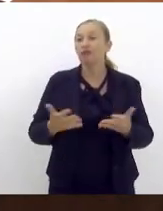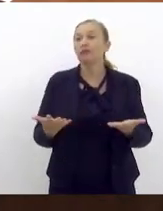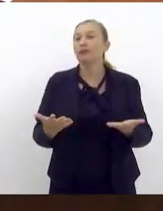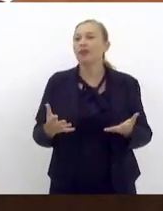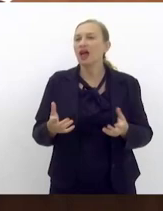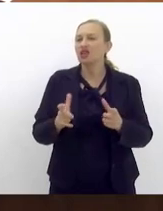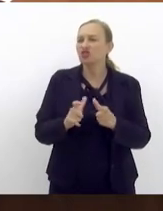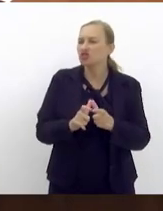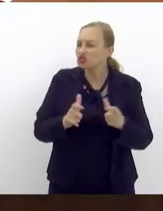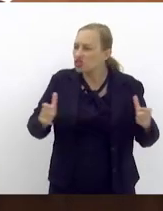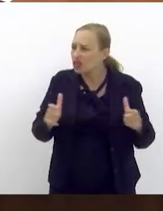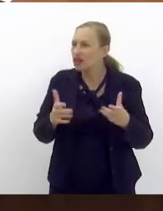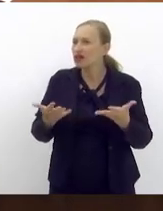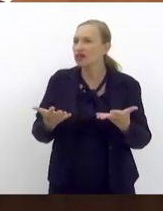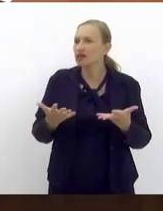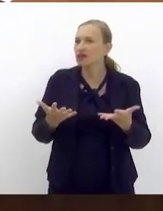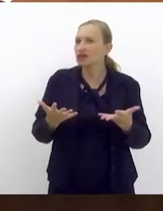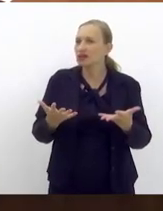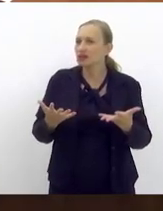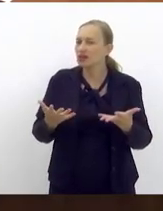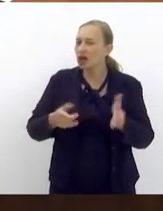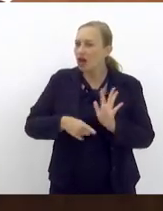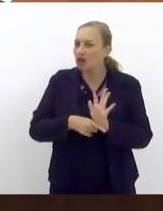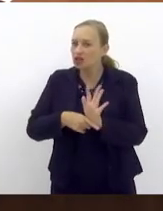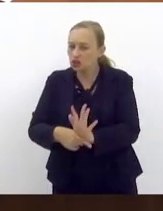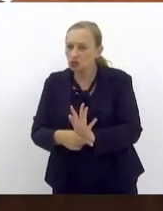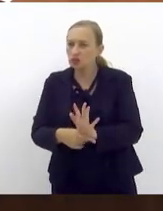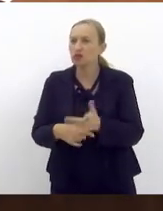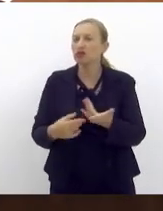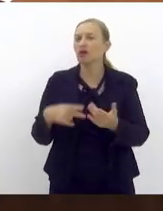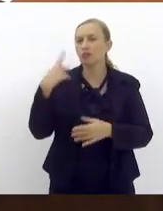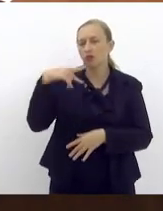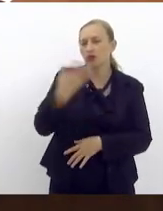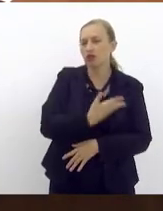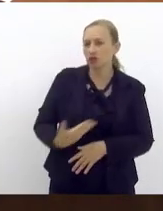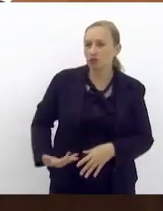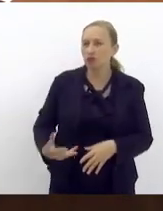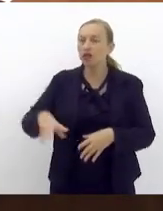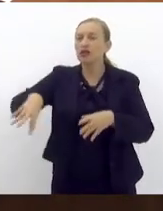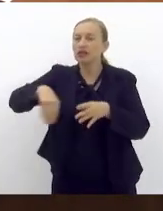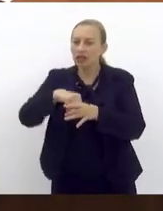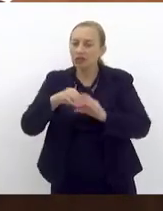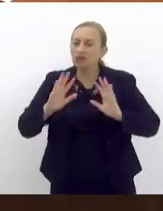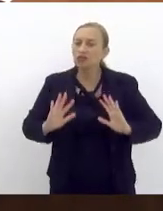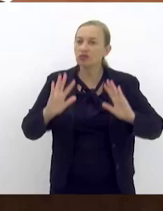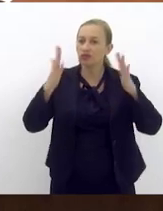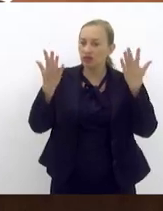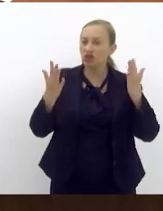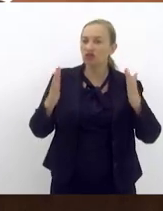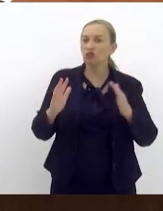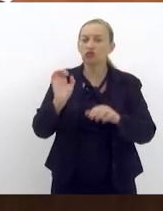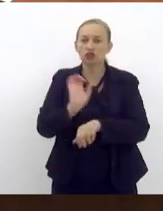cresce faz e qualifica uma política pública dentro dos eventos do Estado do Rio de Janeiro o Rio de Janeiro